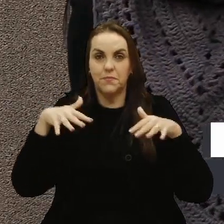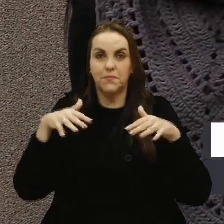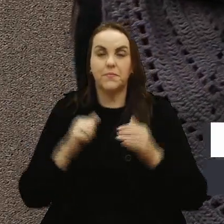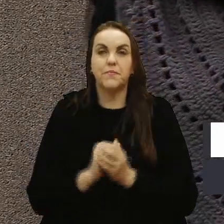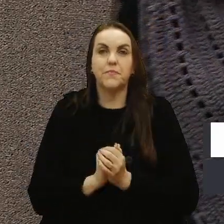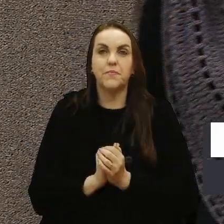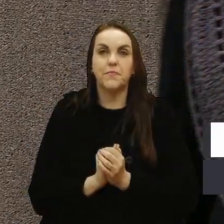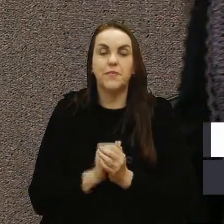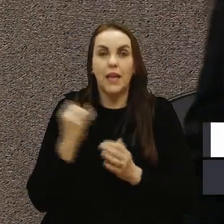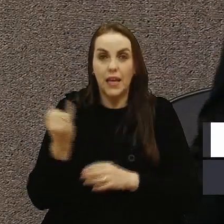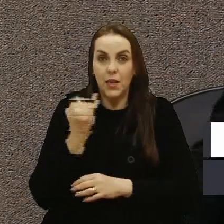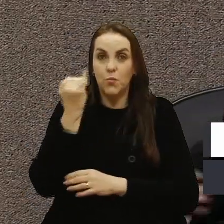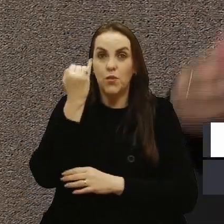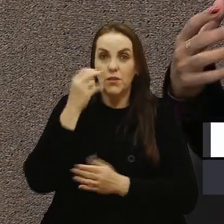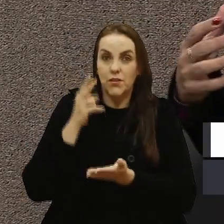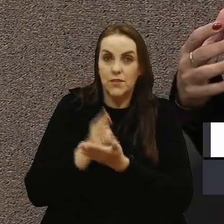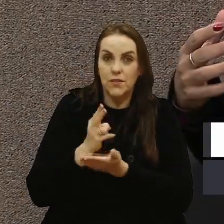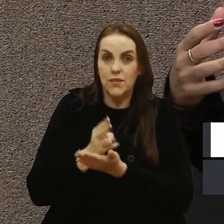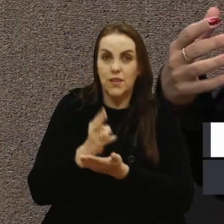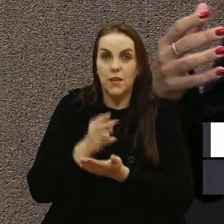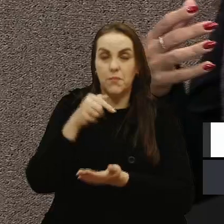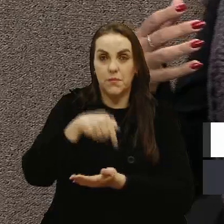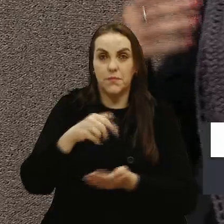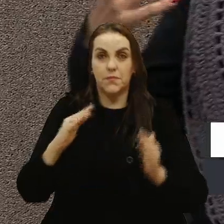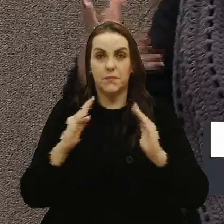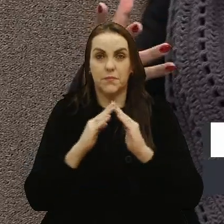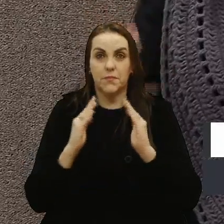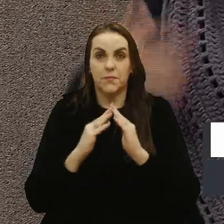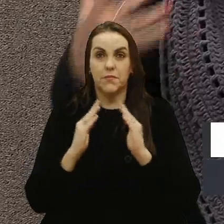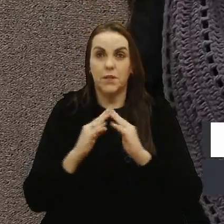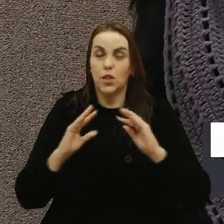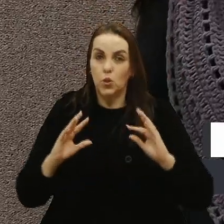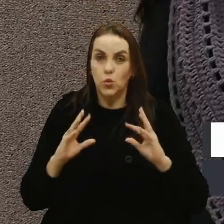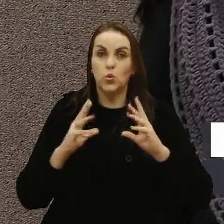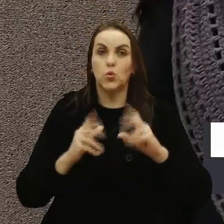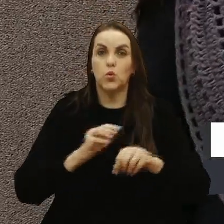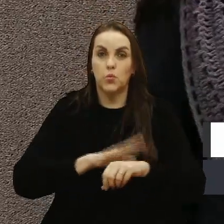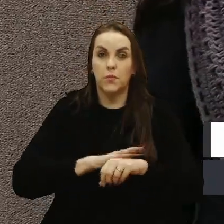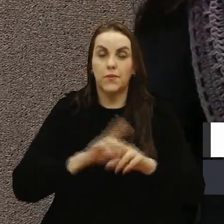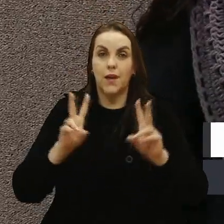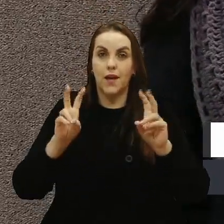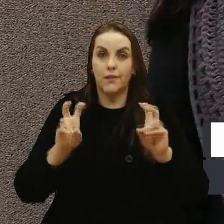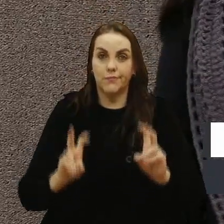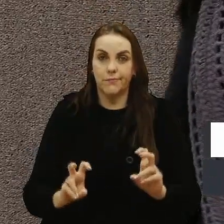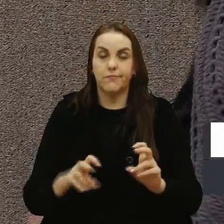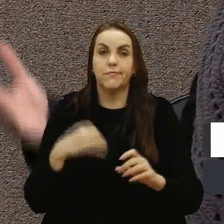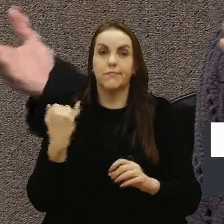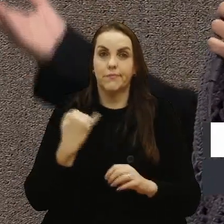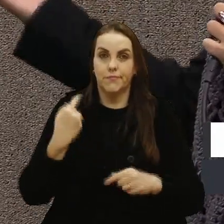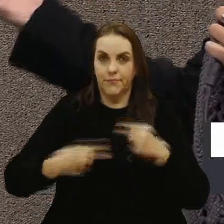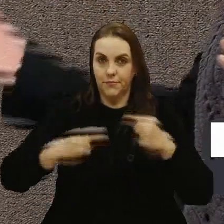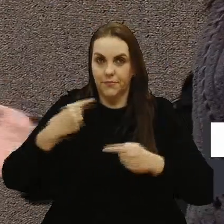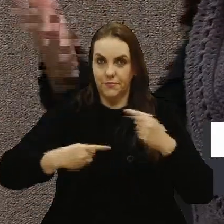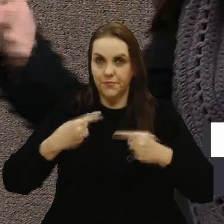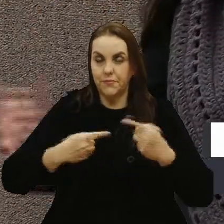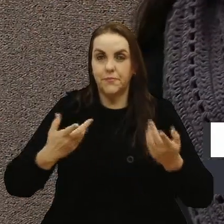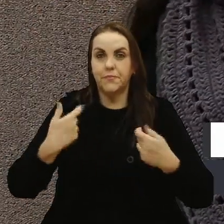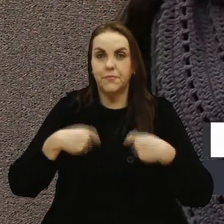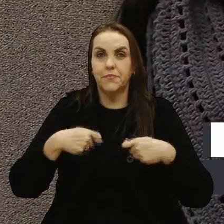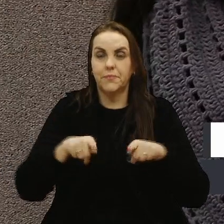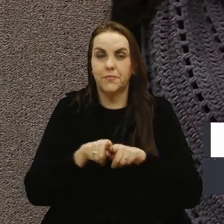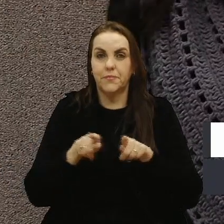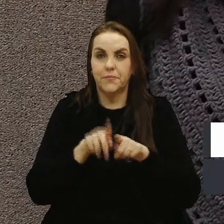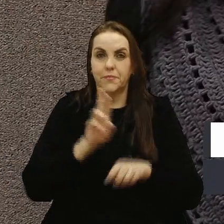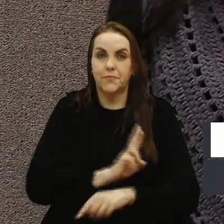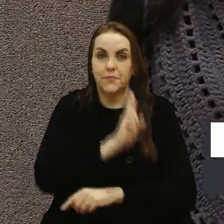a gente tenha sempre nessa casa, a todo momento, os assuntos que a gente precisa discutir, que precisa também ser